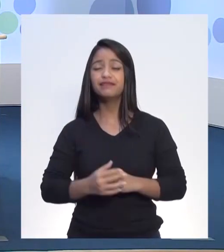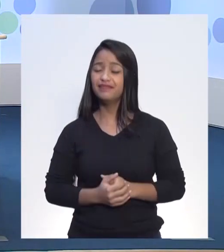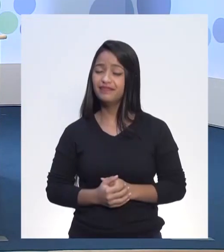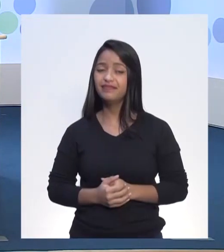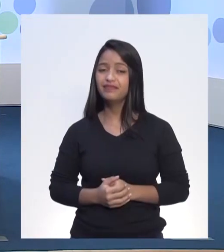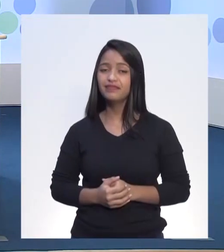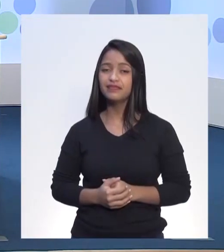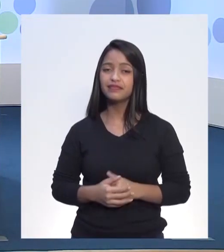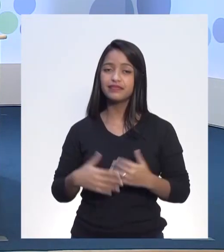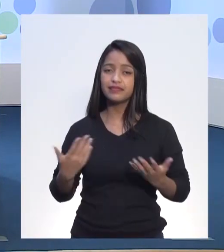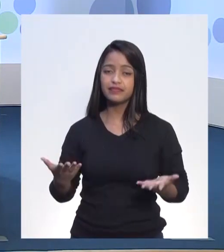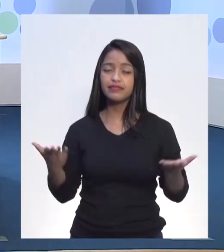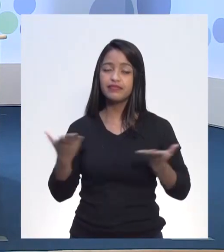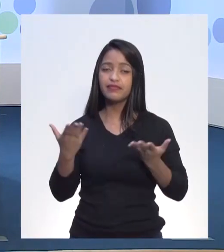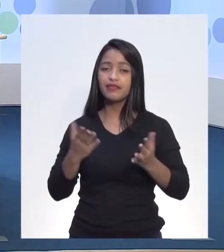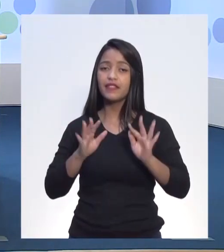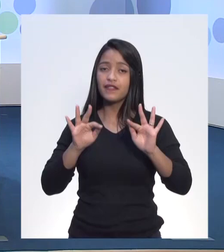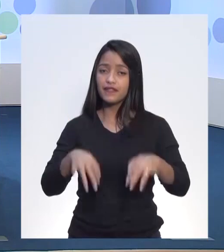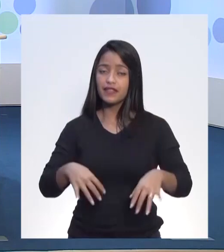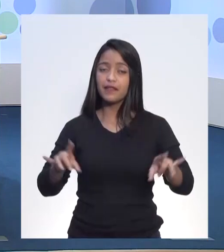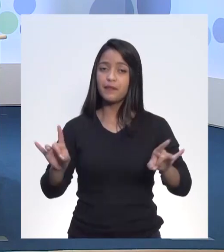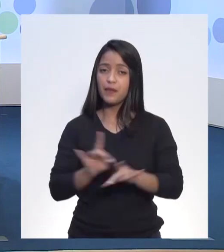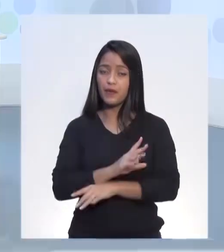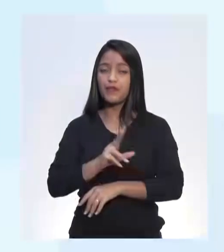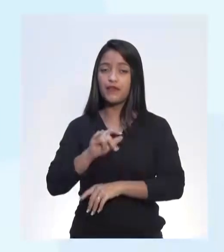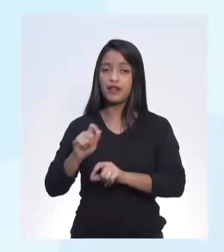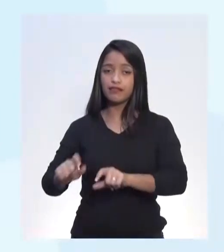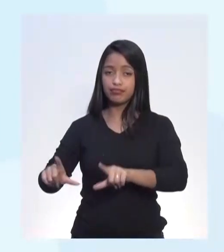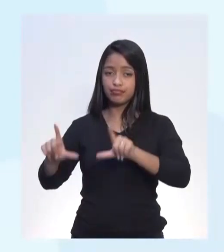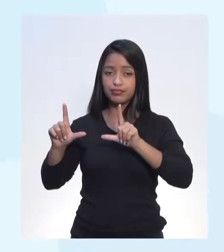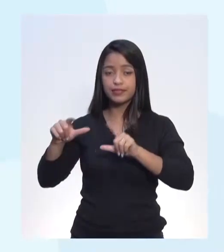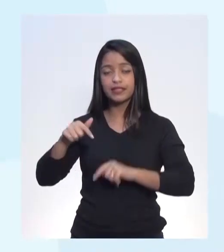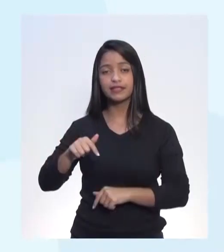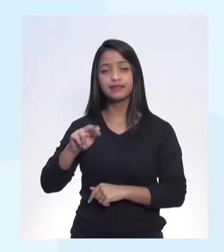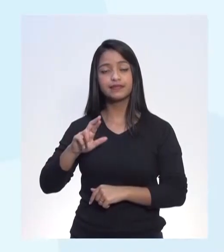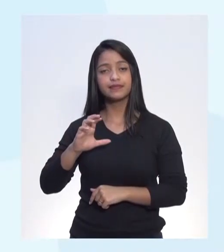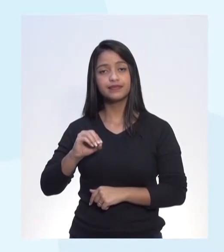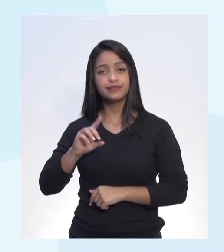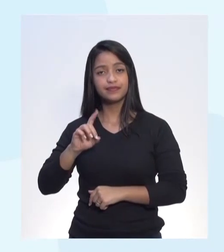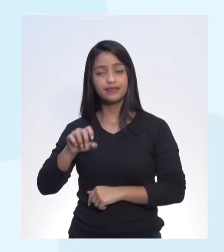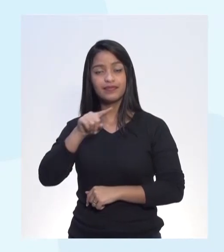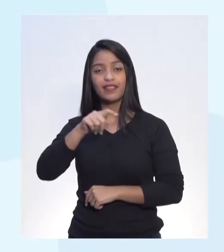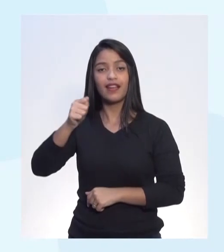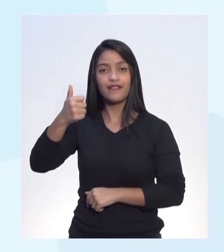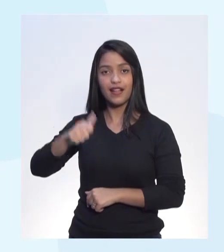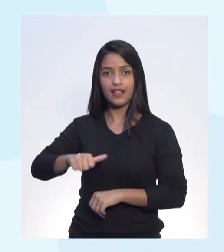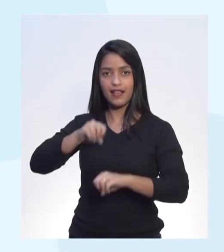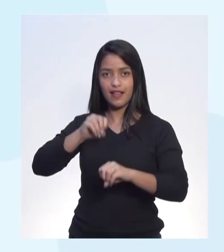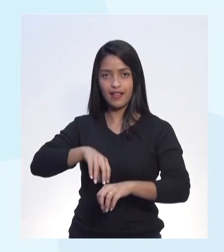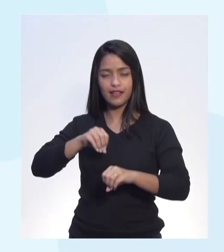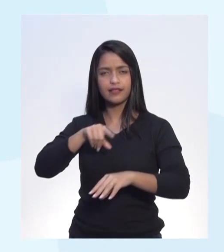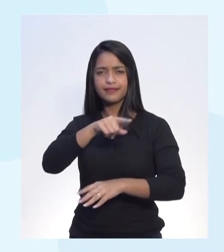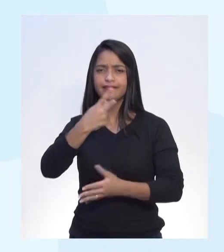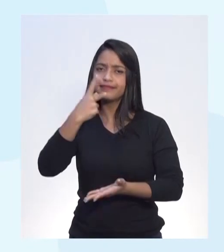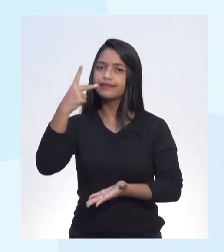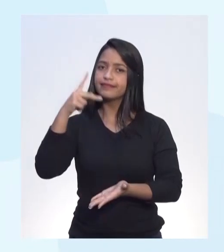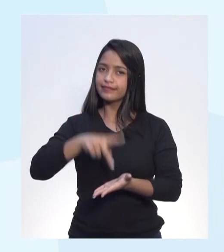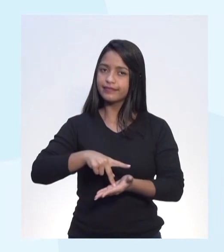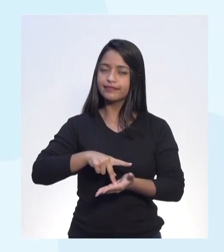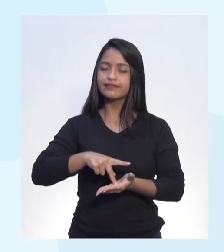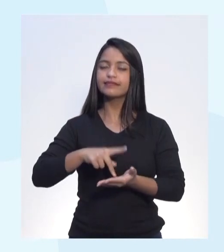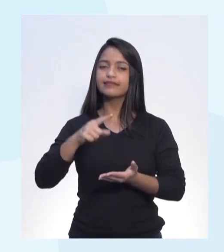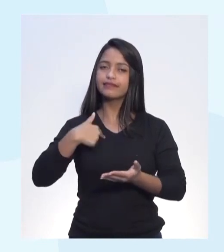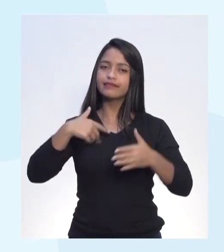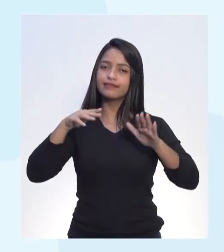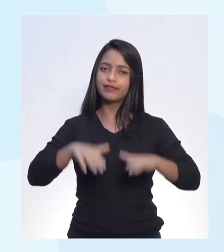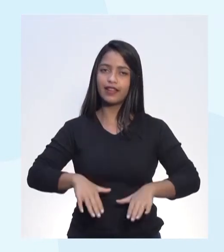E a gente encerra a aula por aqui, vai aparecer o QR Code para você fazer a avaliação da nossa aula. Seja sincero, tá bom? E eu me despeço